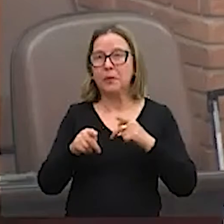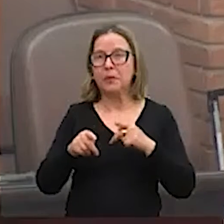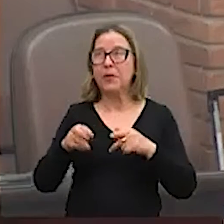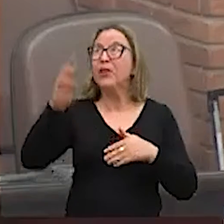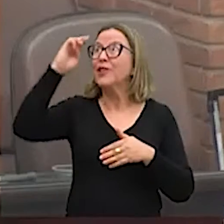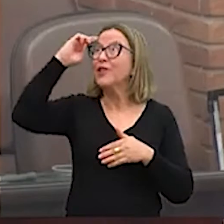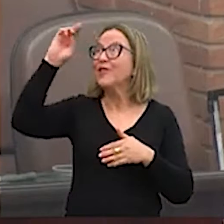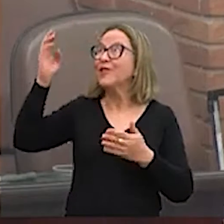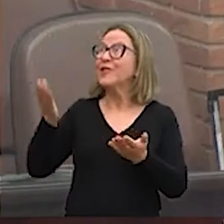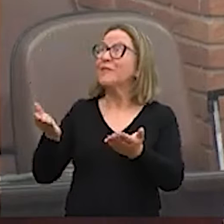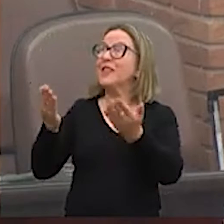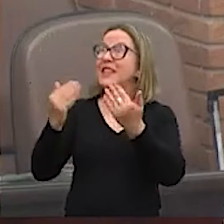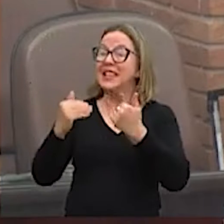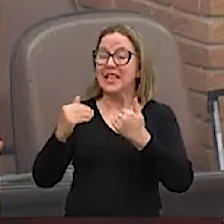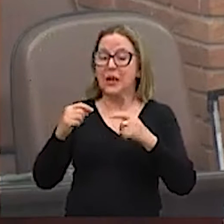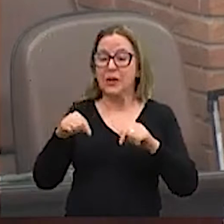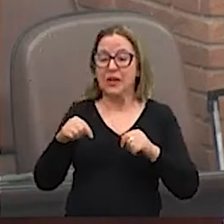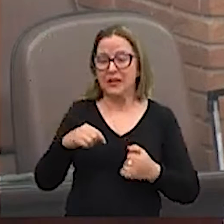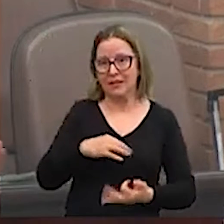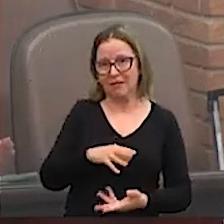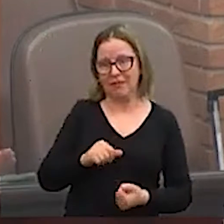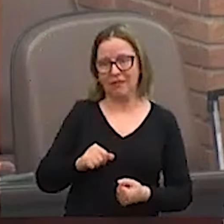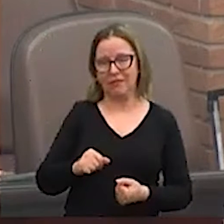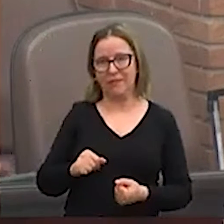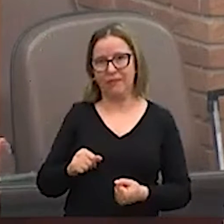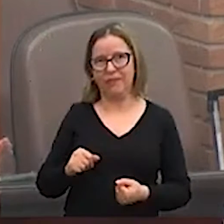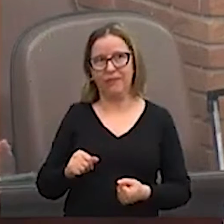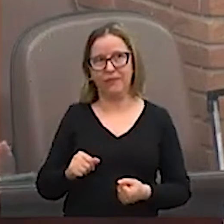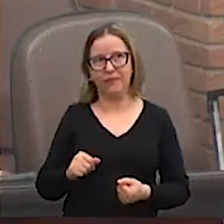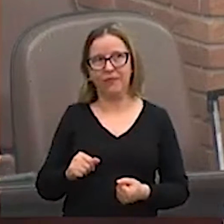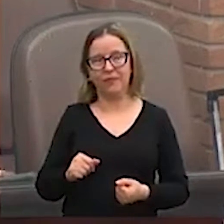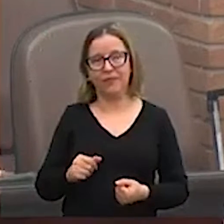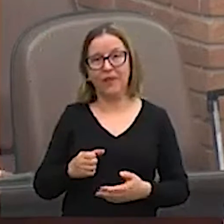Então nós vamos aqui olhar Romanos 6,